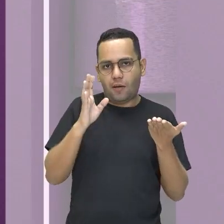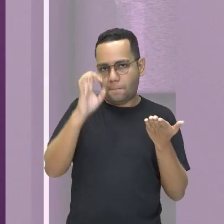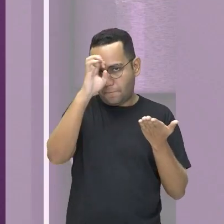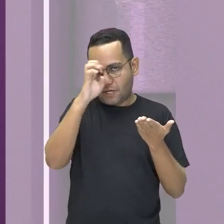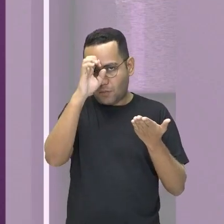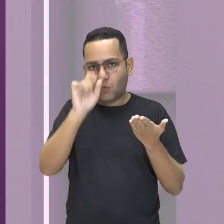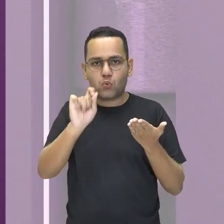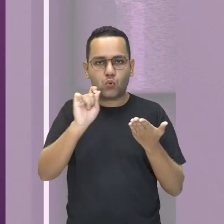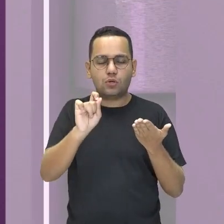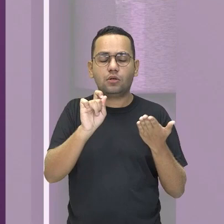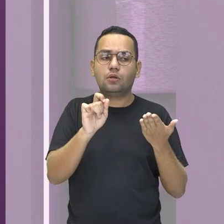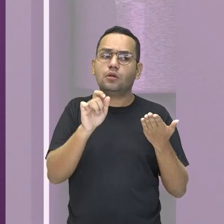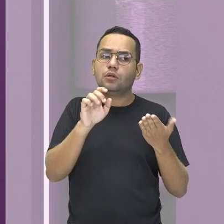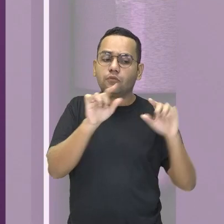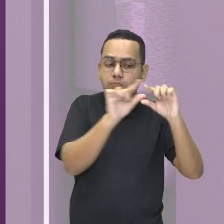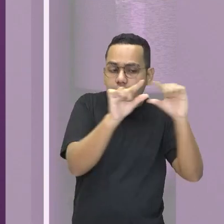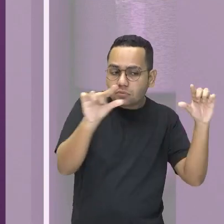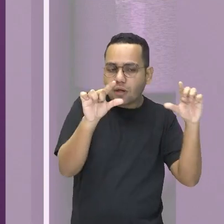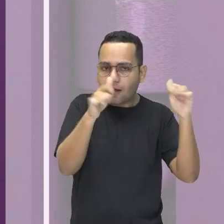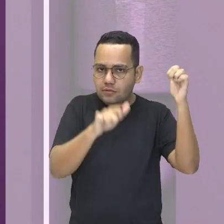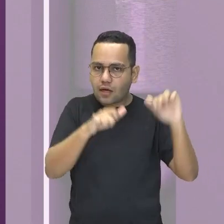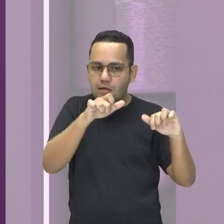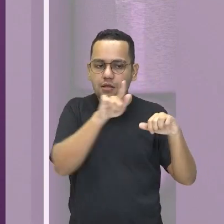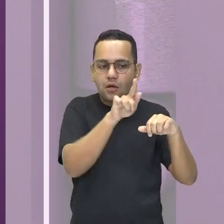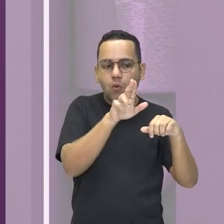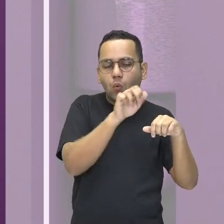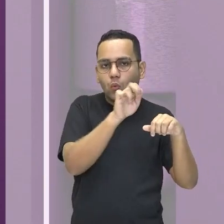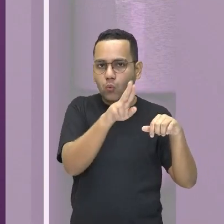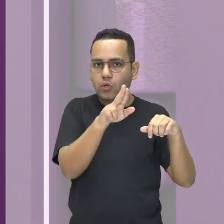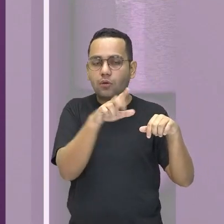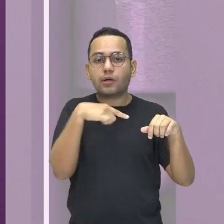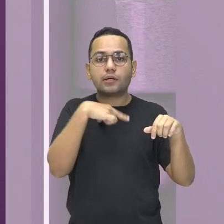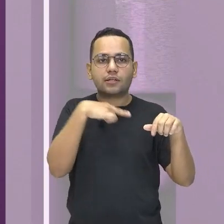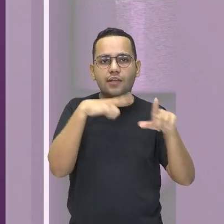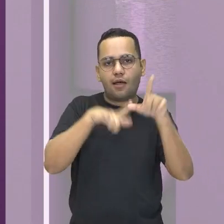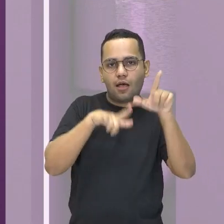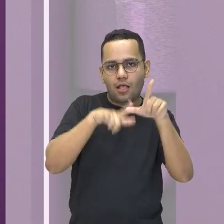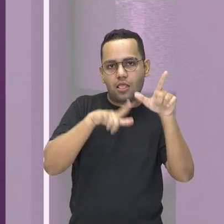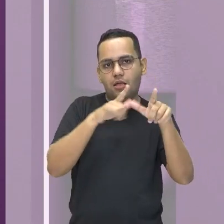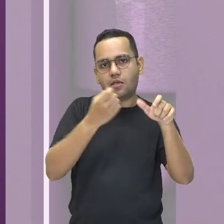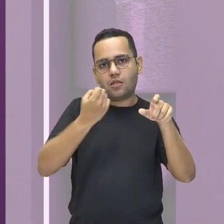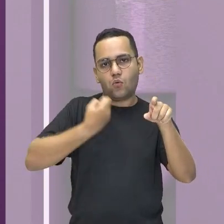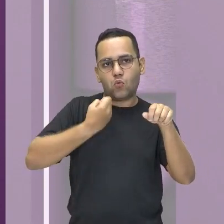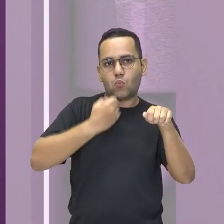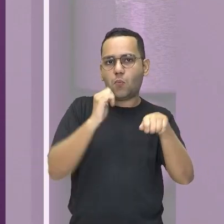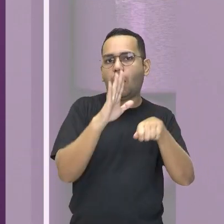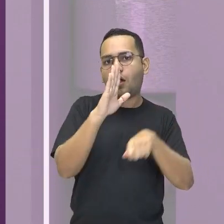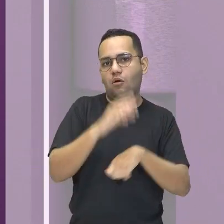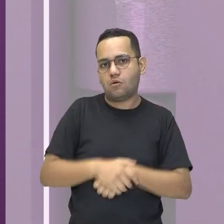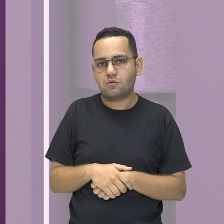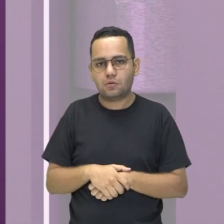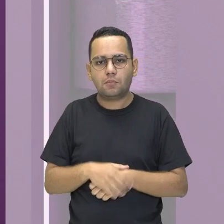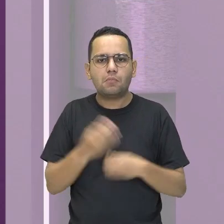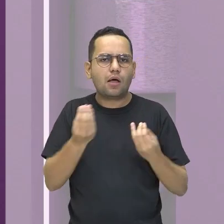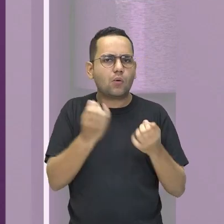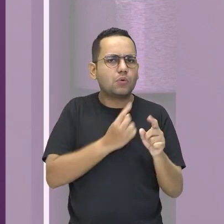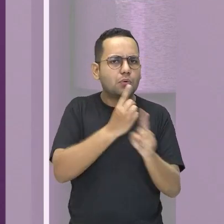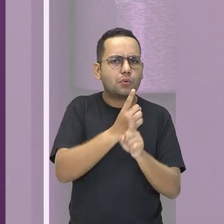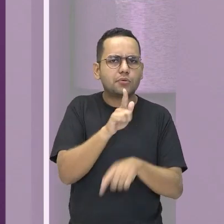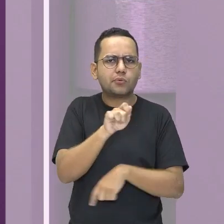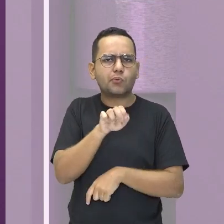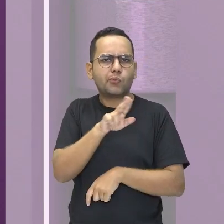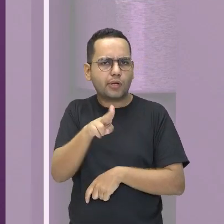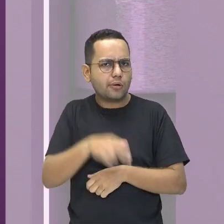de acordo com o seu termo que possui o maior grau, tá? E como é que a gente descobre o grau? Basta a